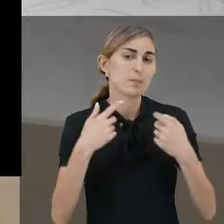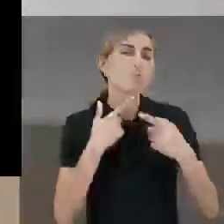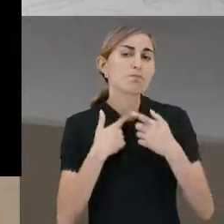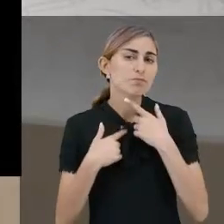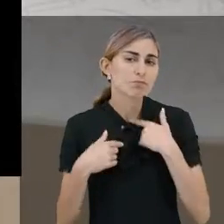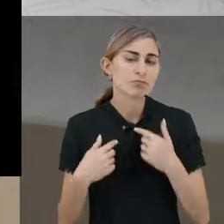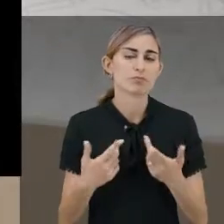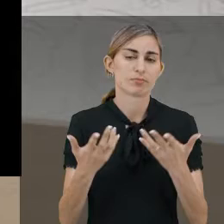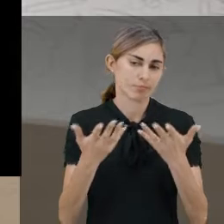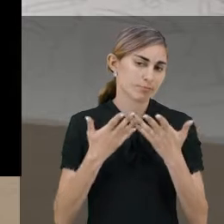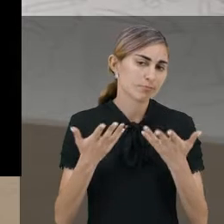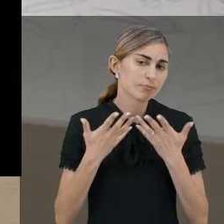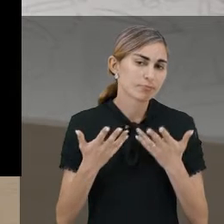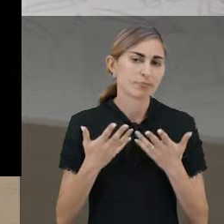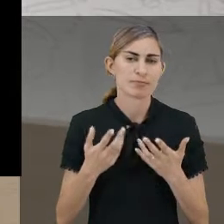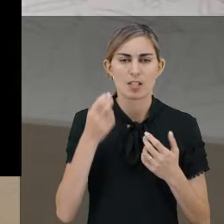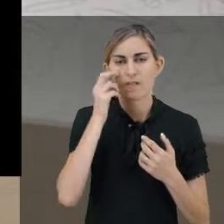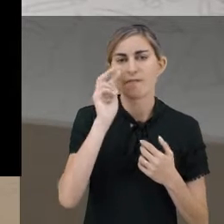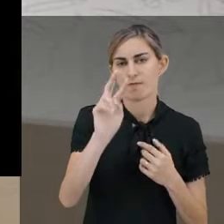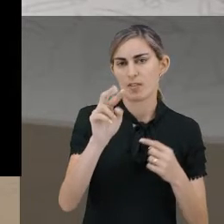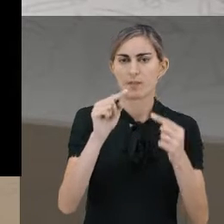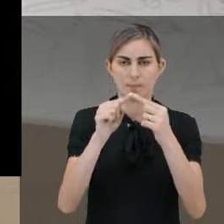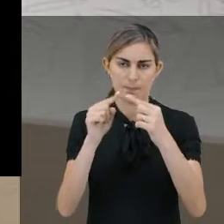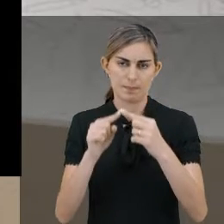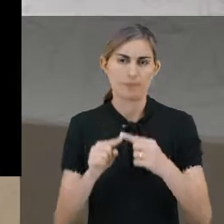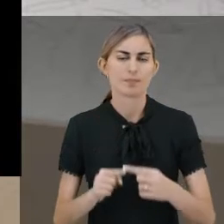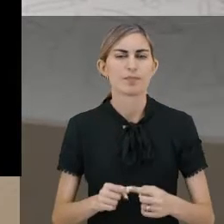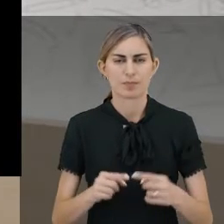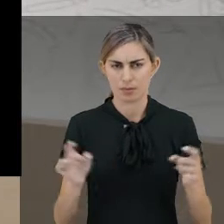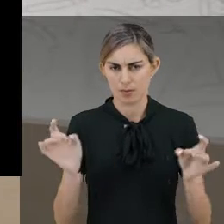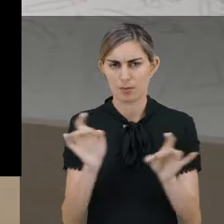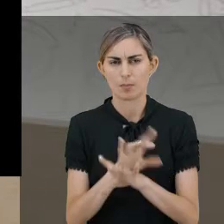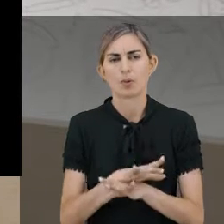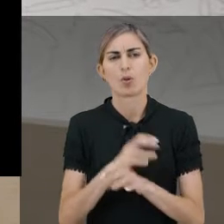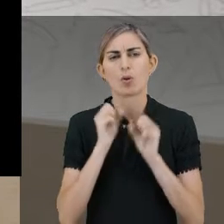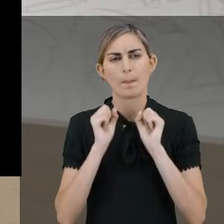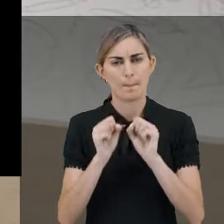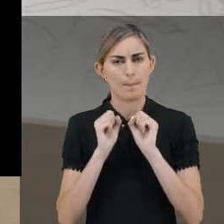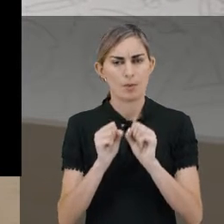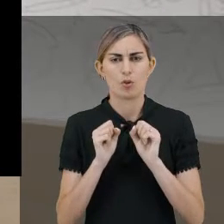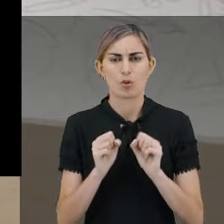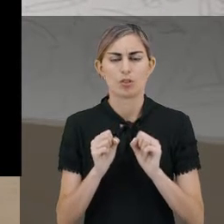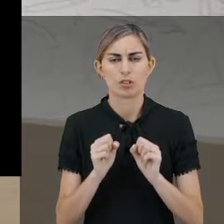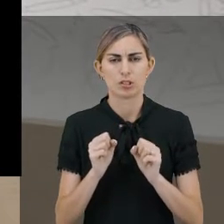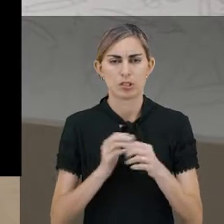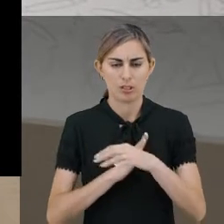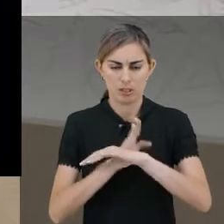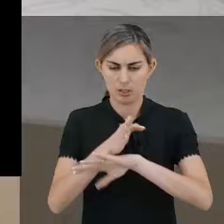Caso desejássemos ver nossa aplicação completa,